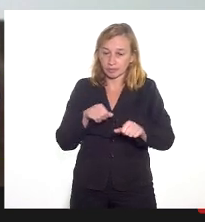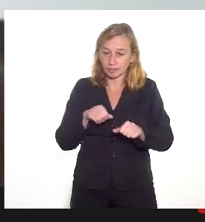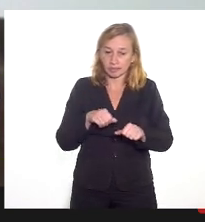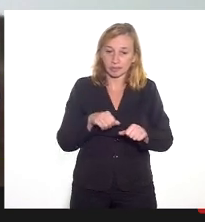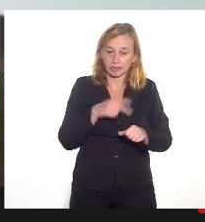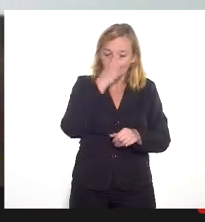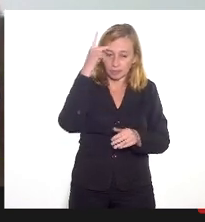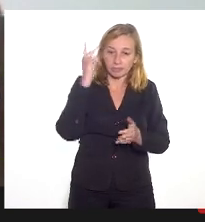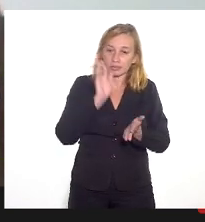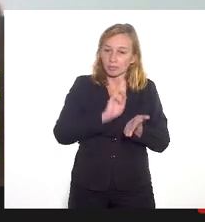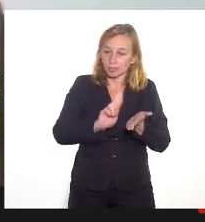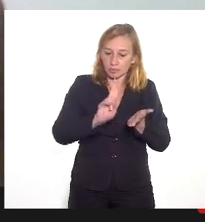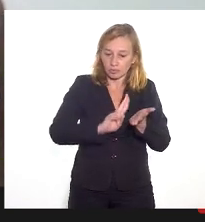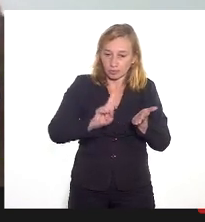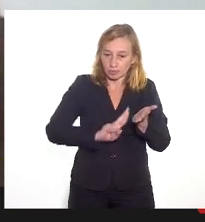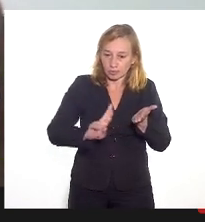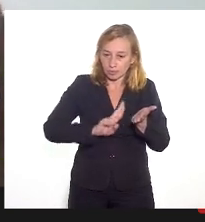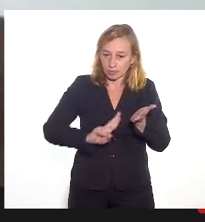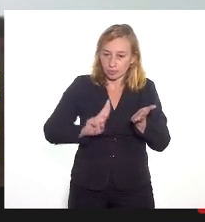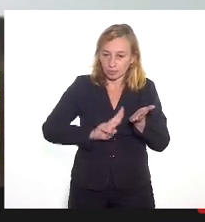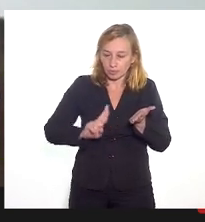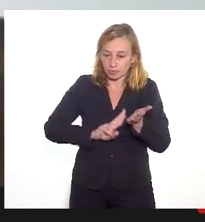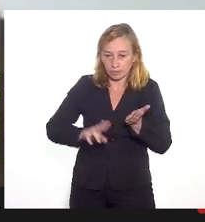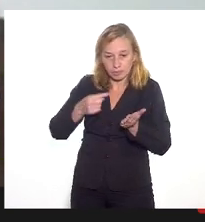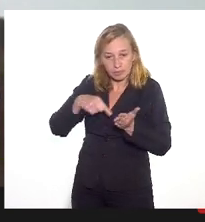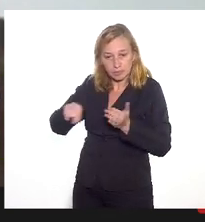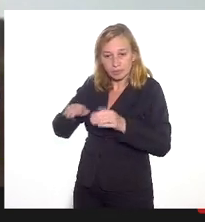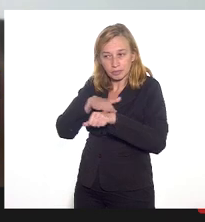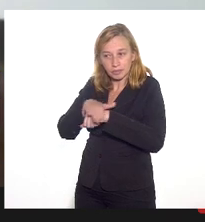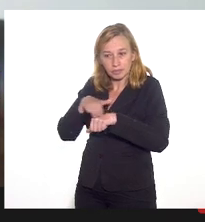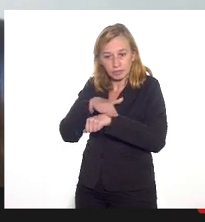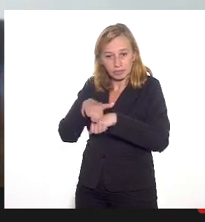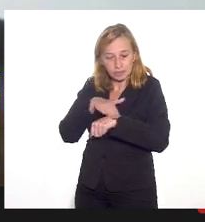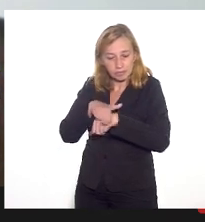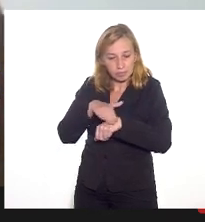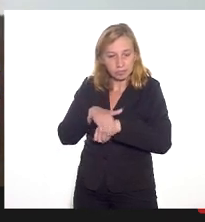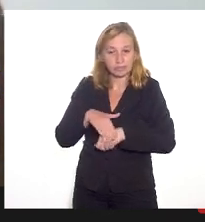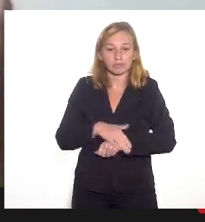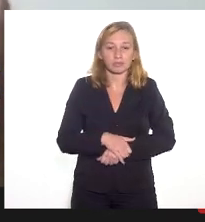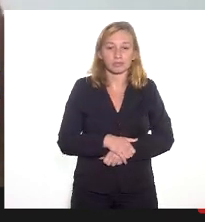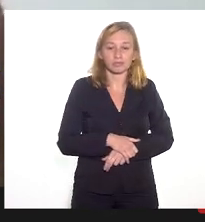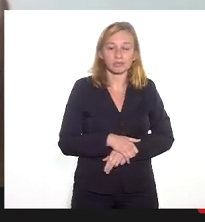nomes, de levar, de conversar. Nós temos, então,